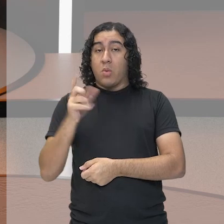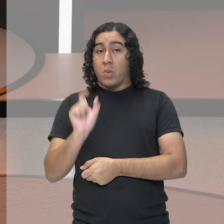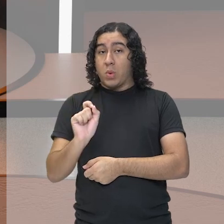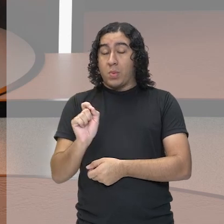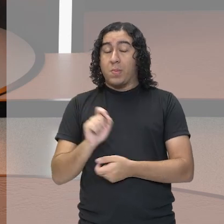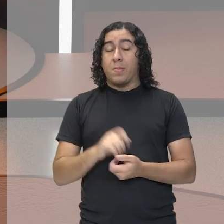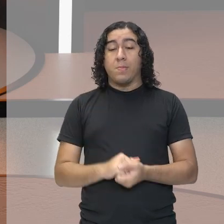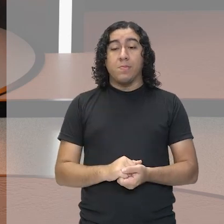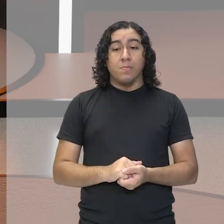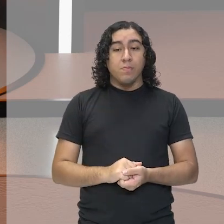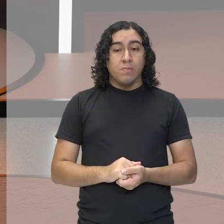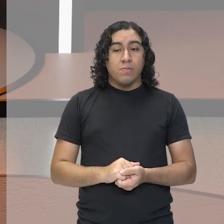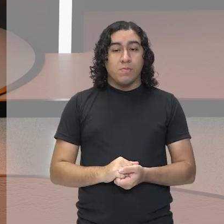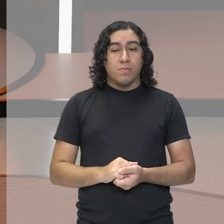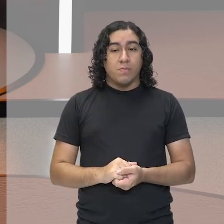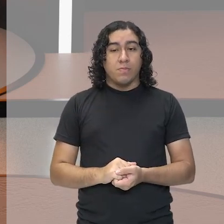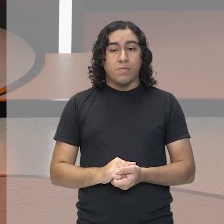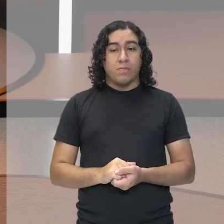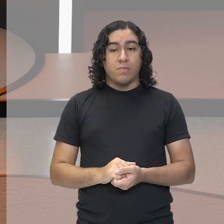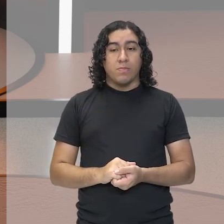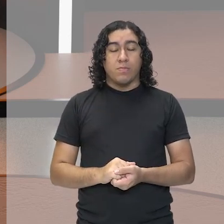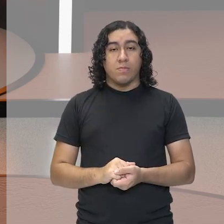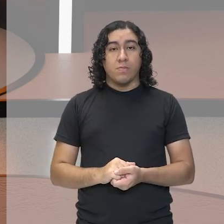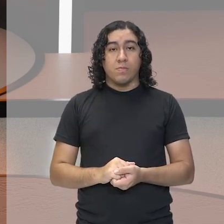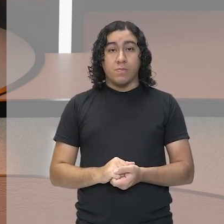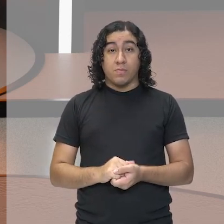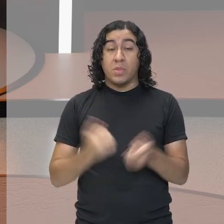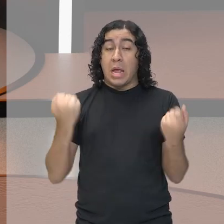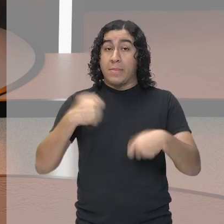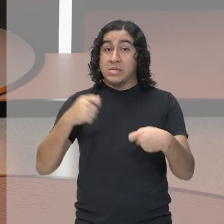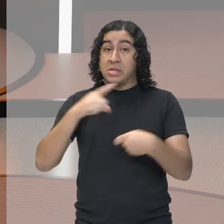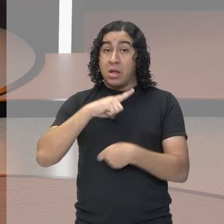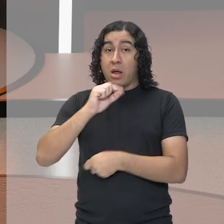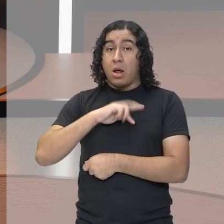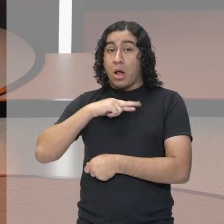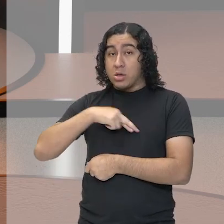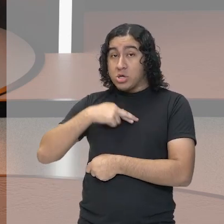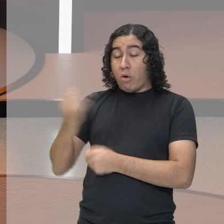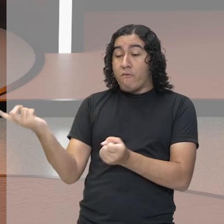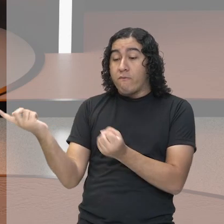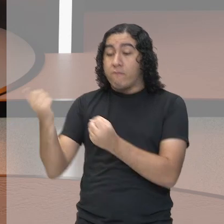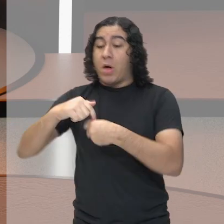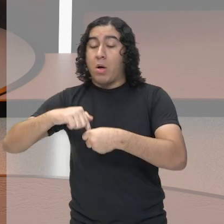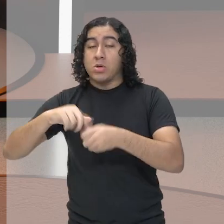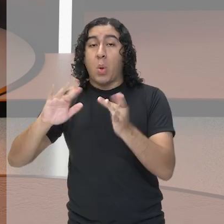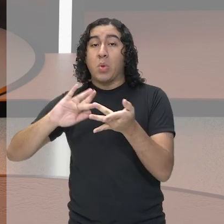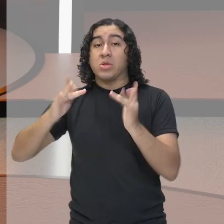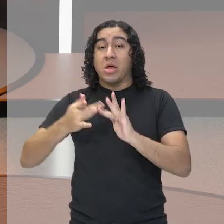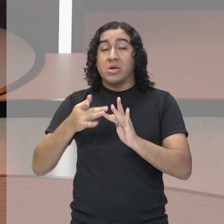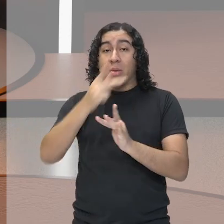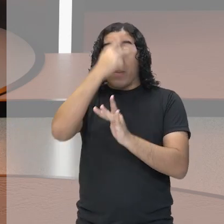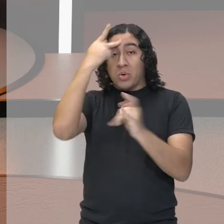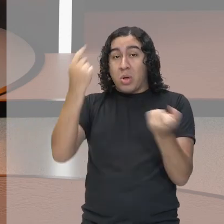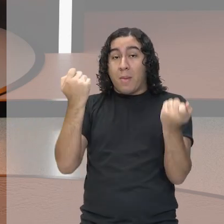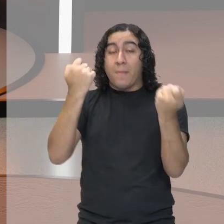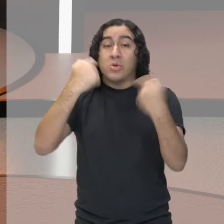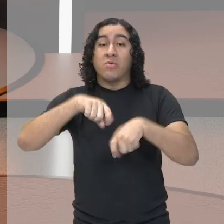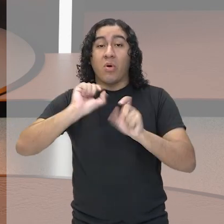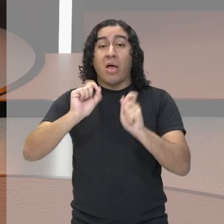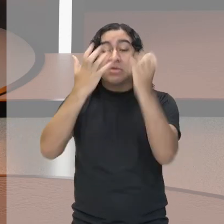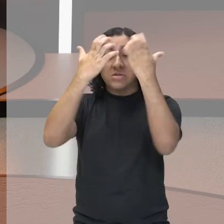que volte aí os valores religiosos para que as pessoas possam encontrar a salvação. Então ele tinha um